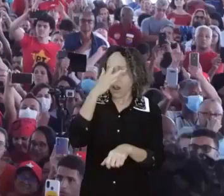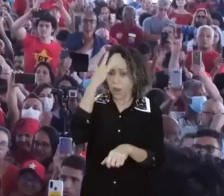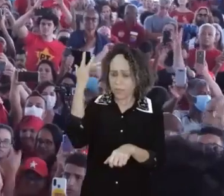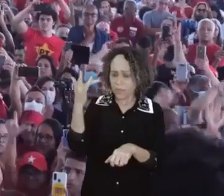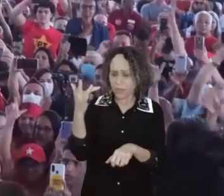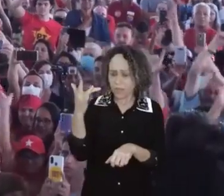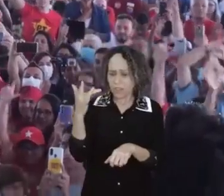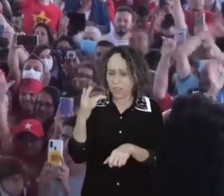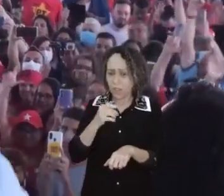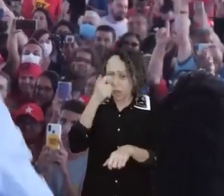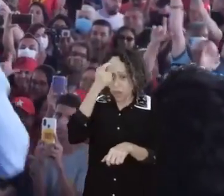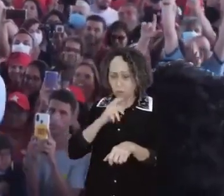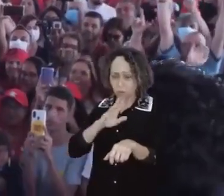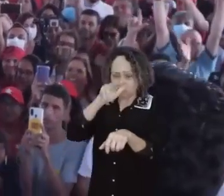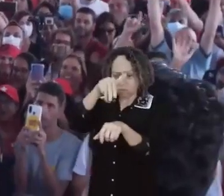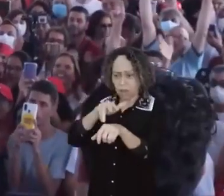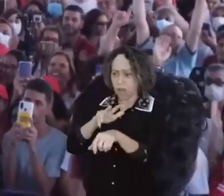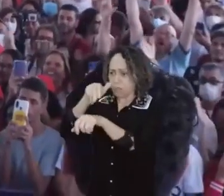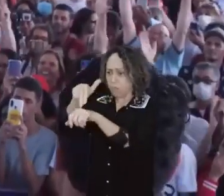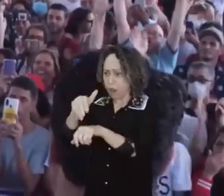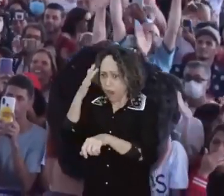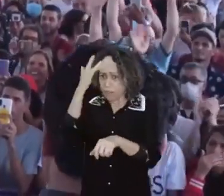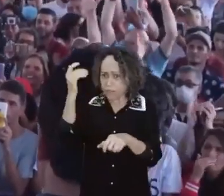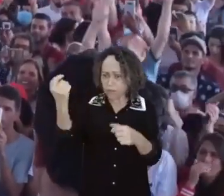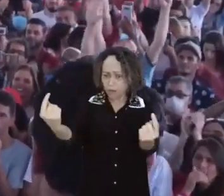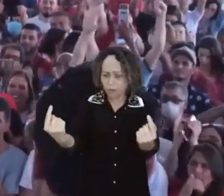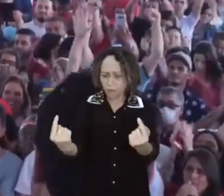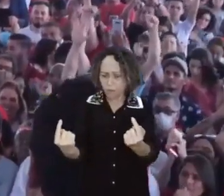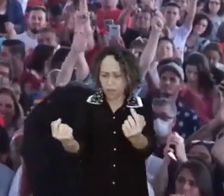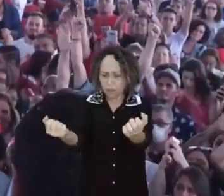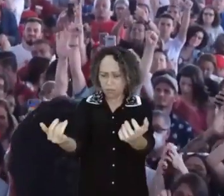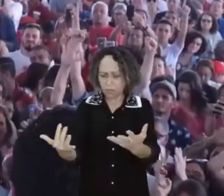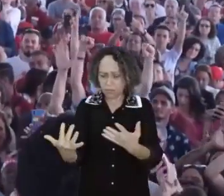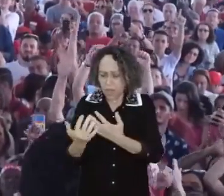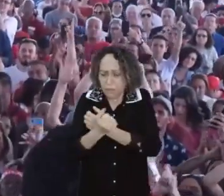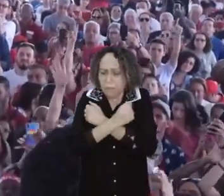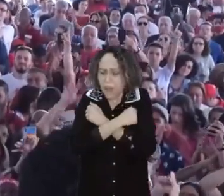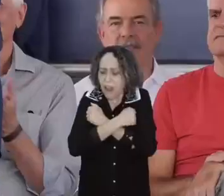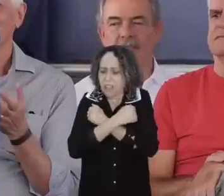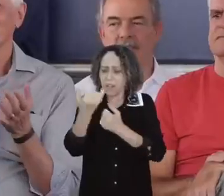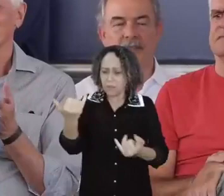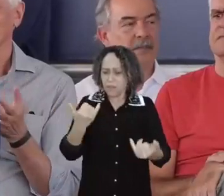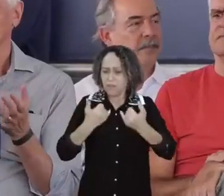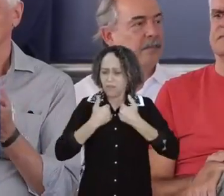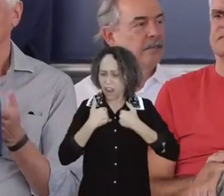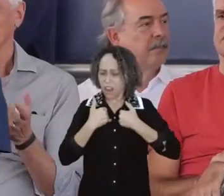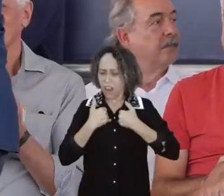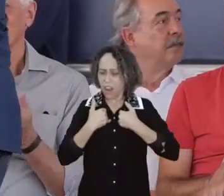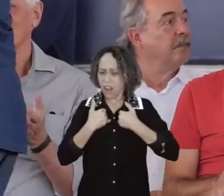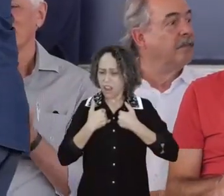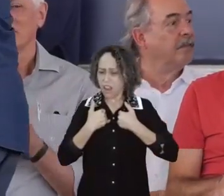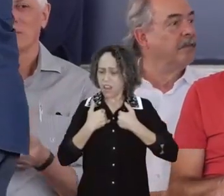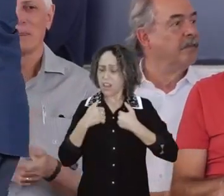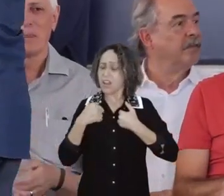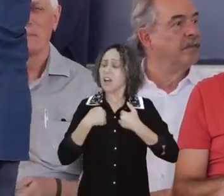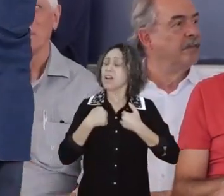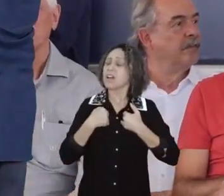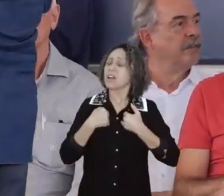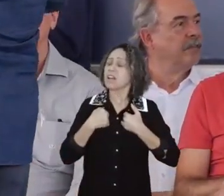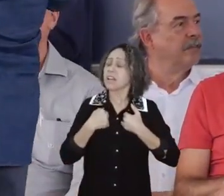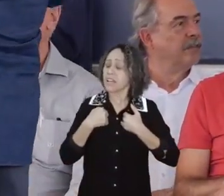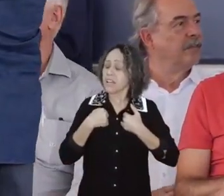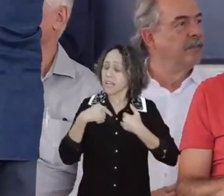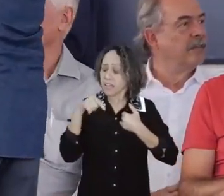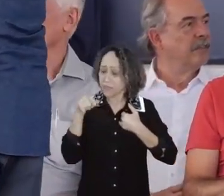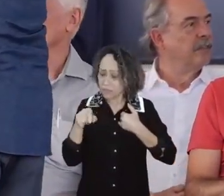primeiro filho ou a primeira filha que fiz uma universidade. A elite brasileira, desde a